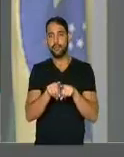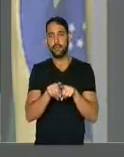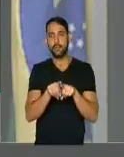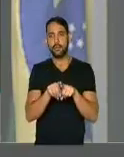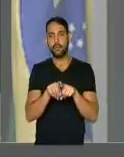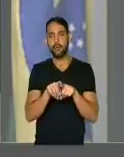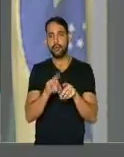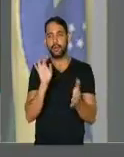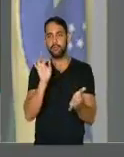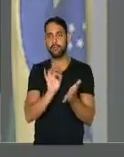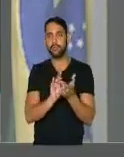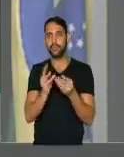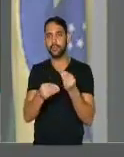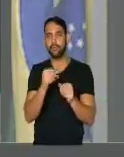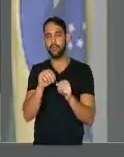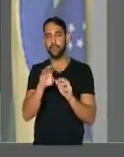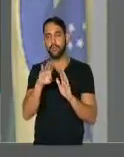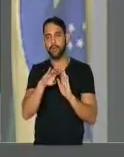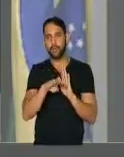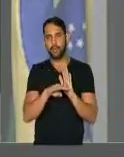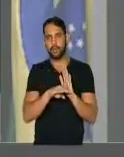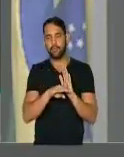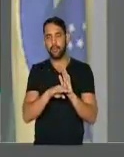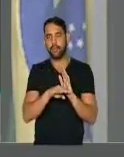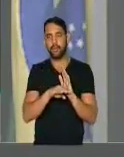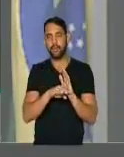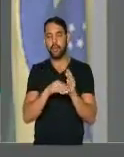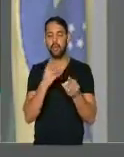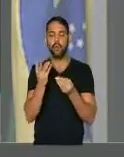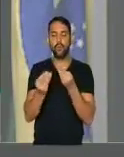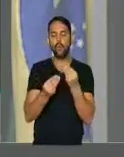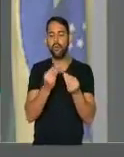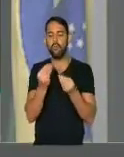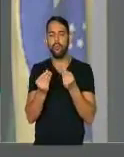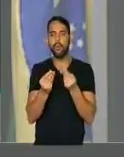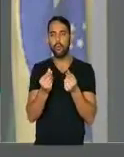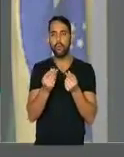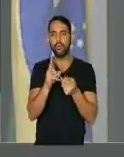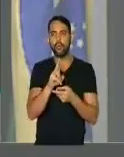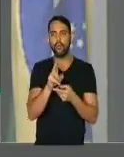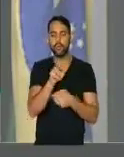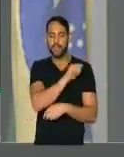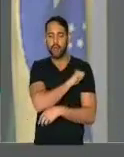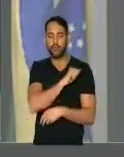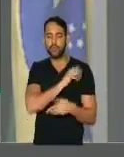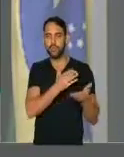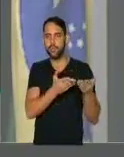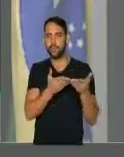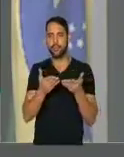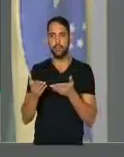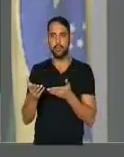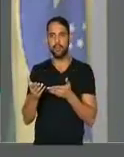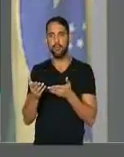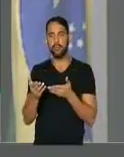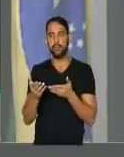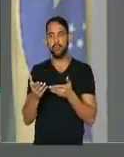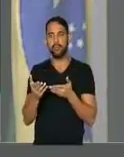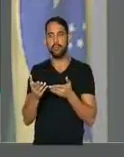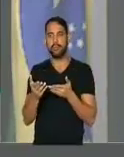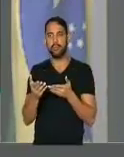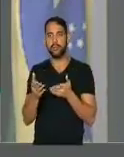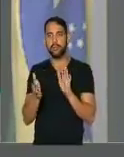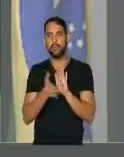a execução desse programa e aí como os alunos receberam